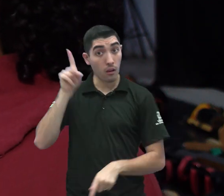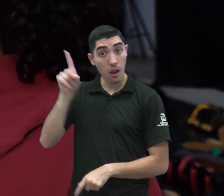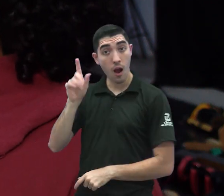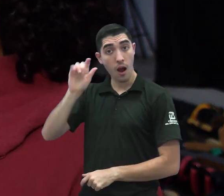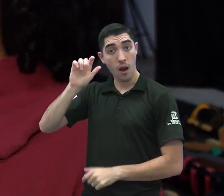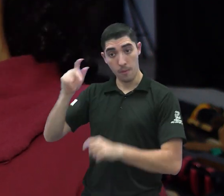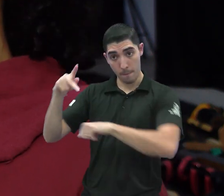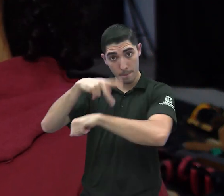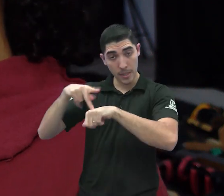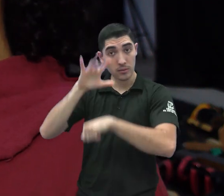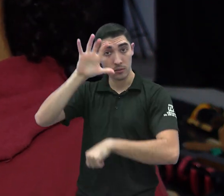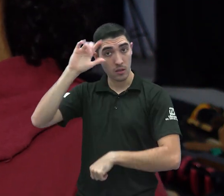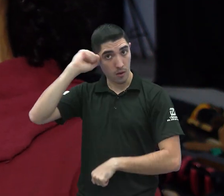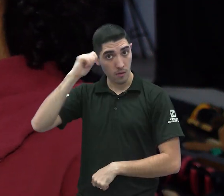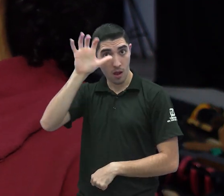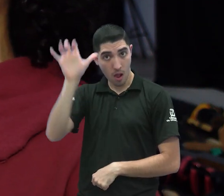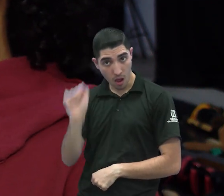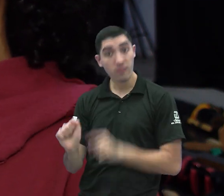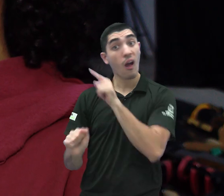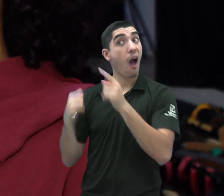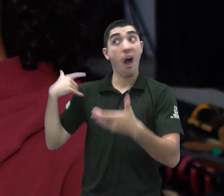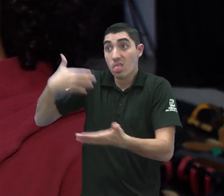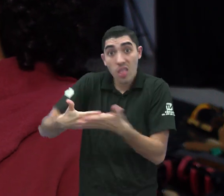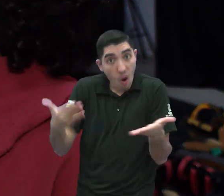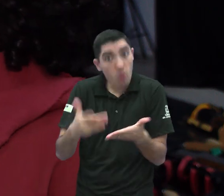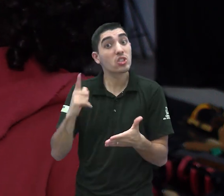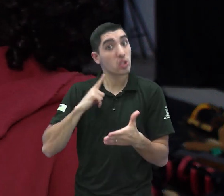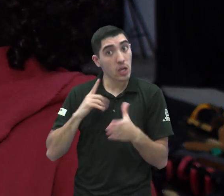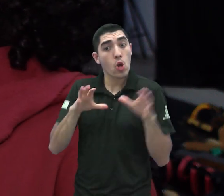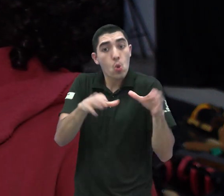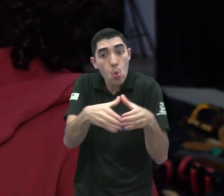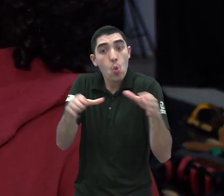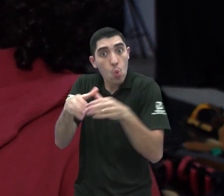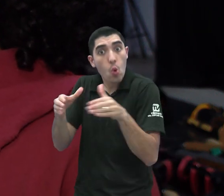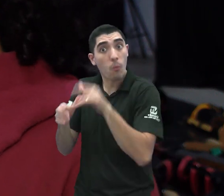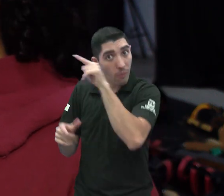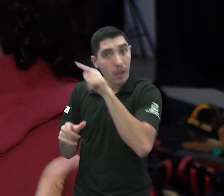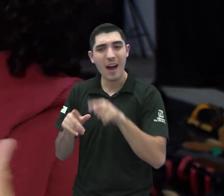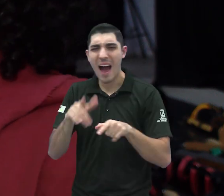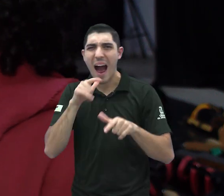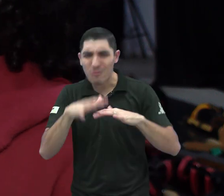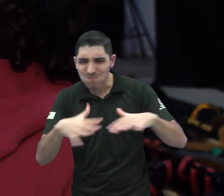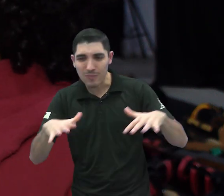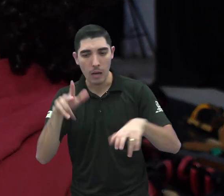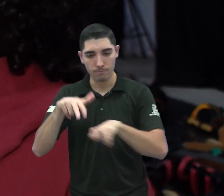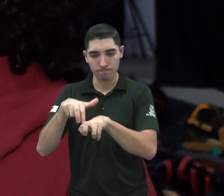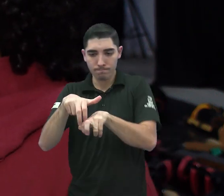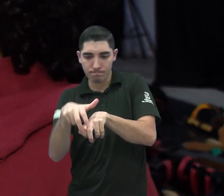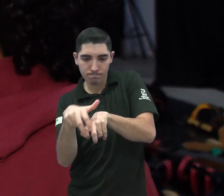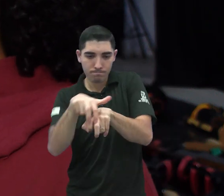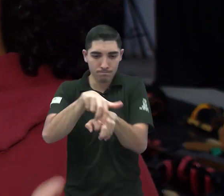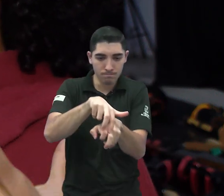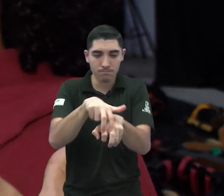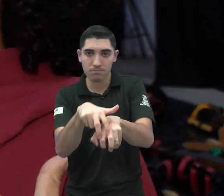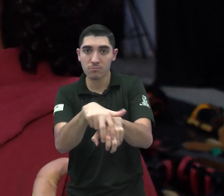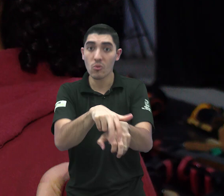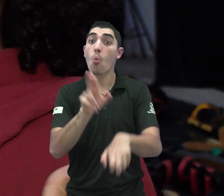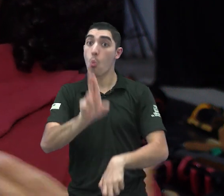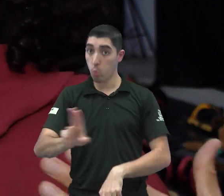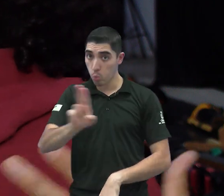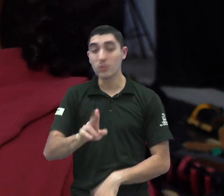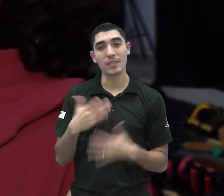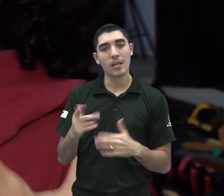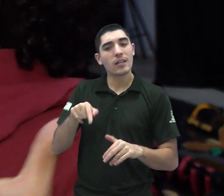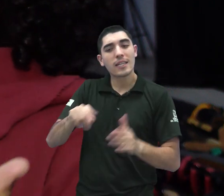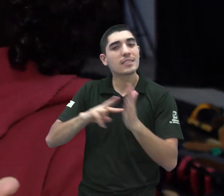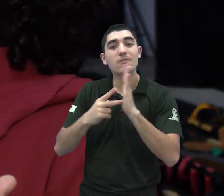comunidades africanas até hoje no continente africano, e a gente também encontra isso como para